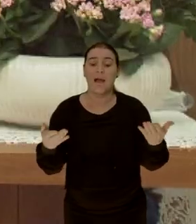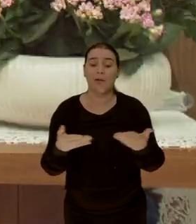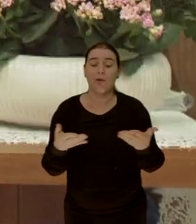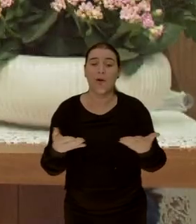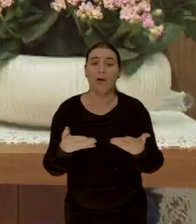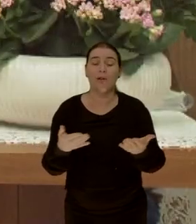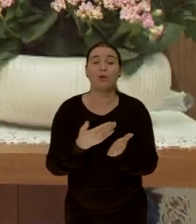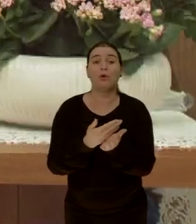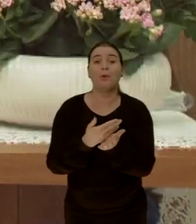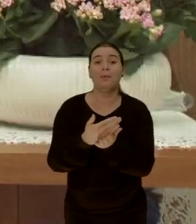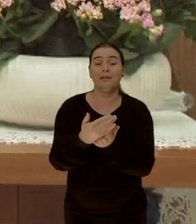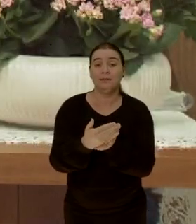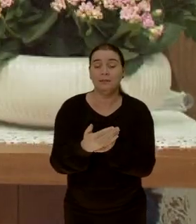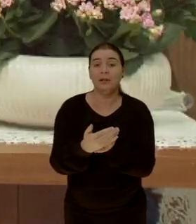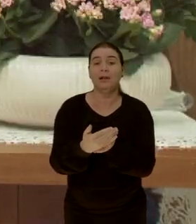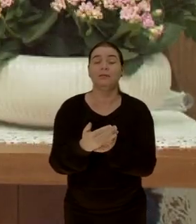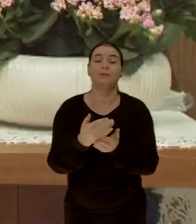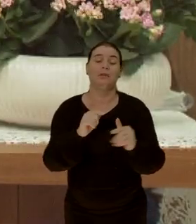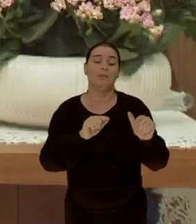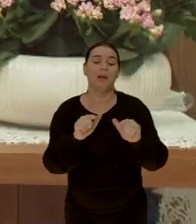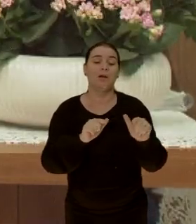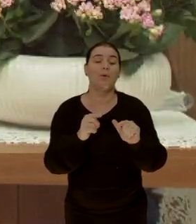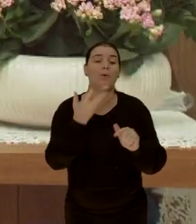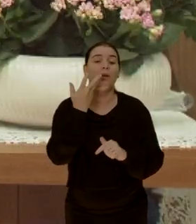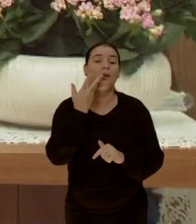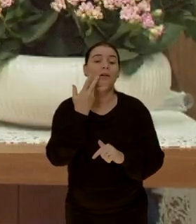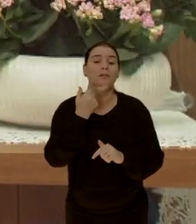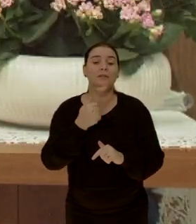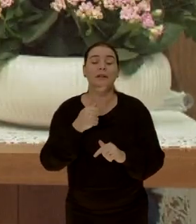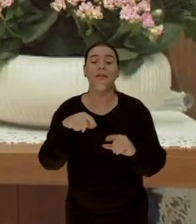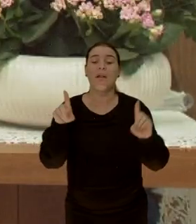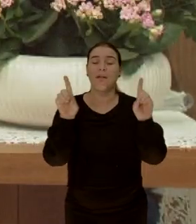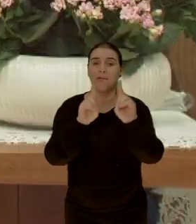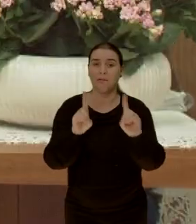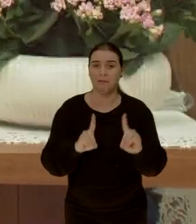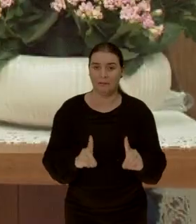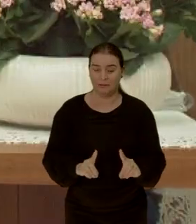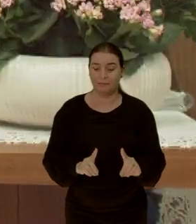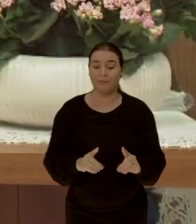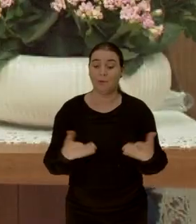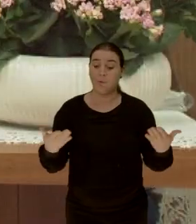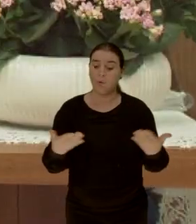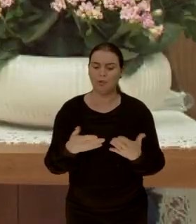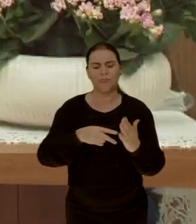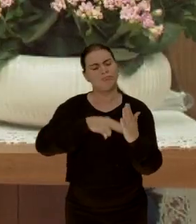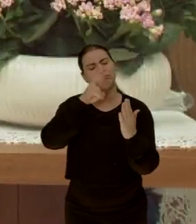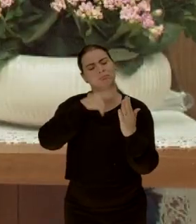crianças com certas necessidades. E hoje eu estava lendo